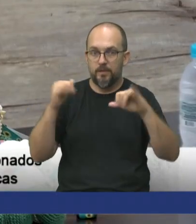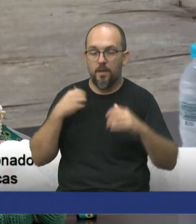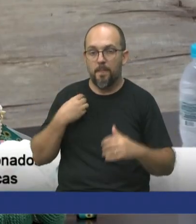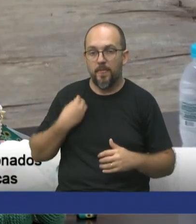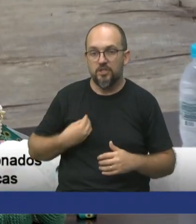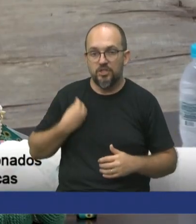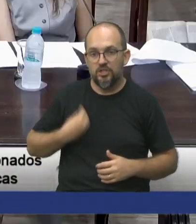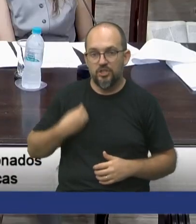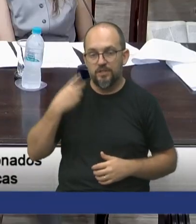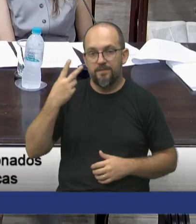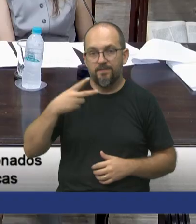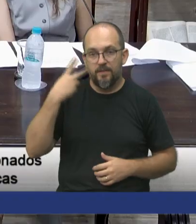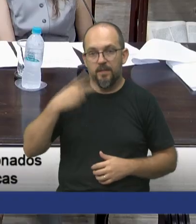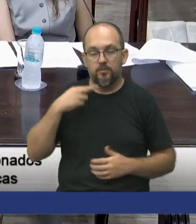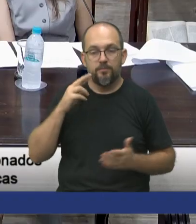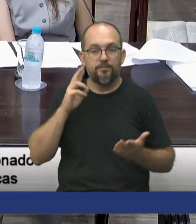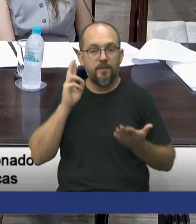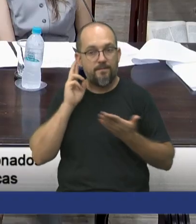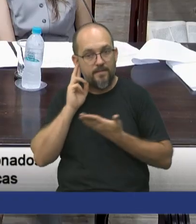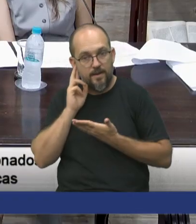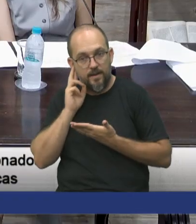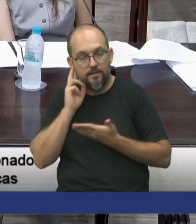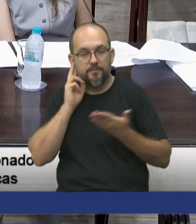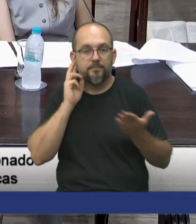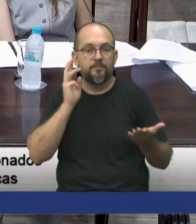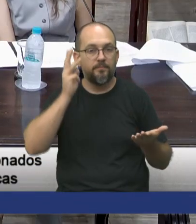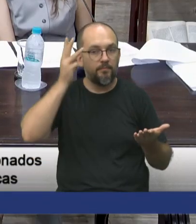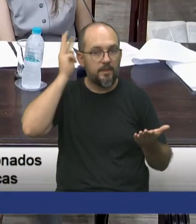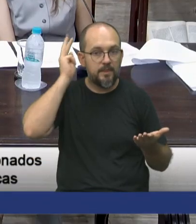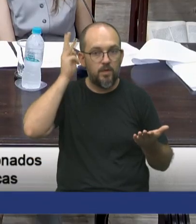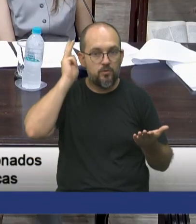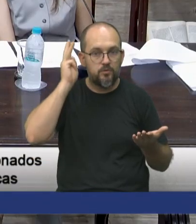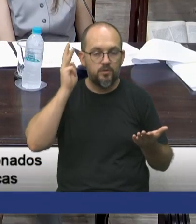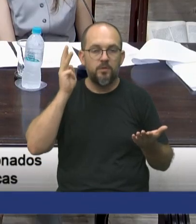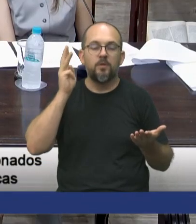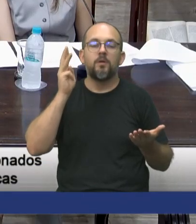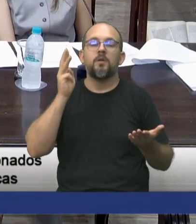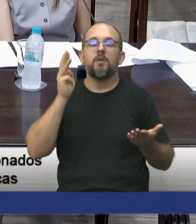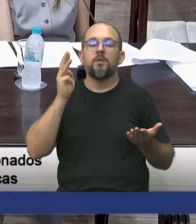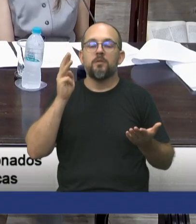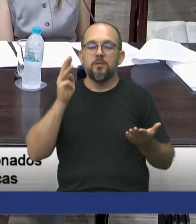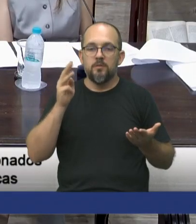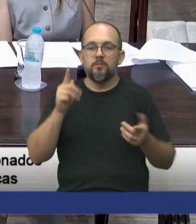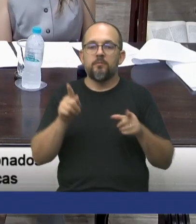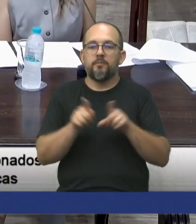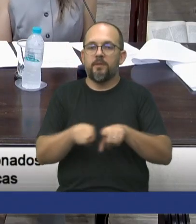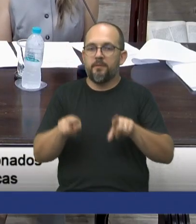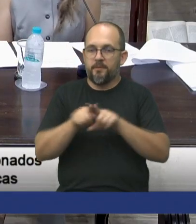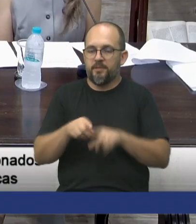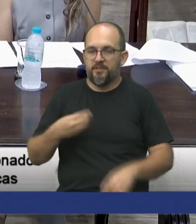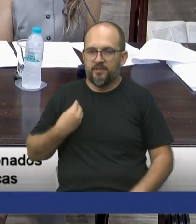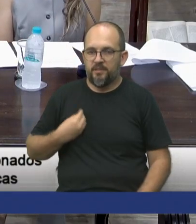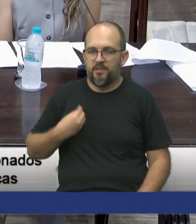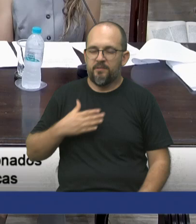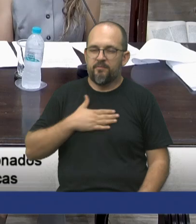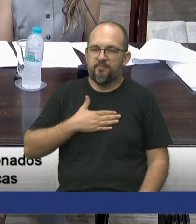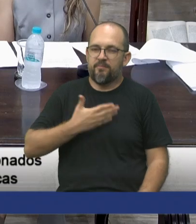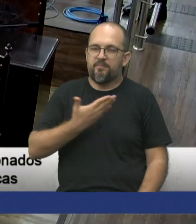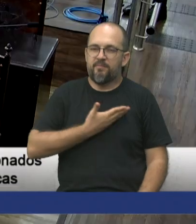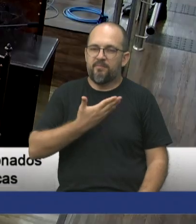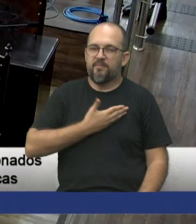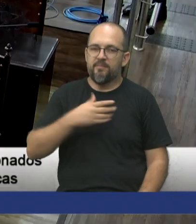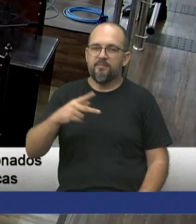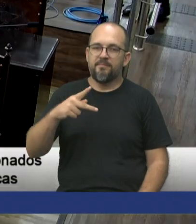da vereadora Rafaela e do vereador Matheus. Além disso, a presença do meu amigo Paulo Fernando